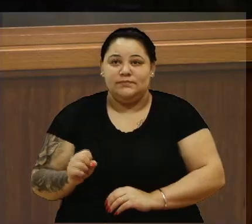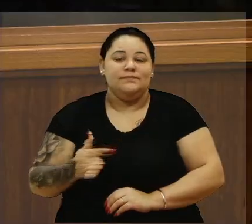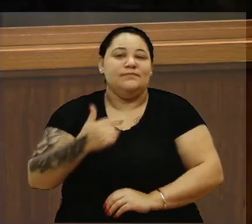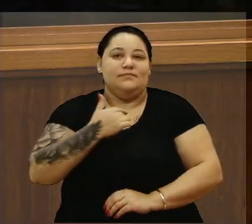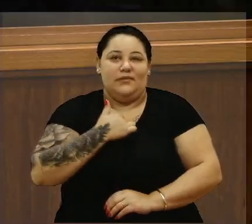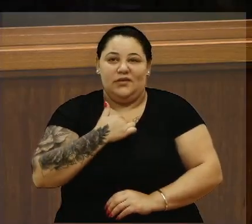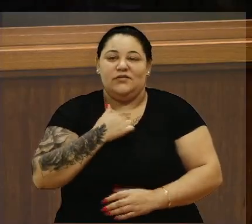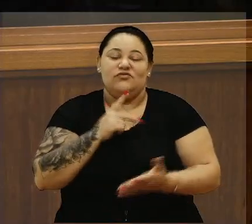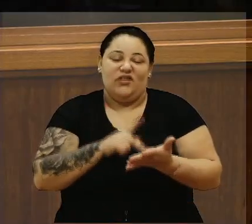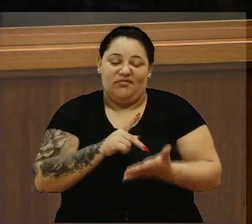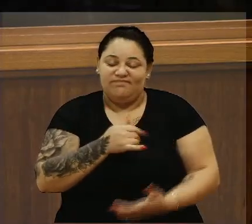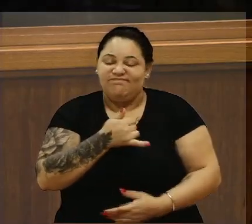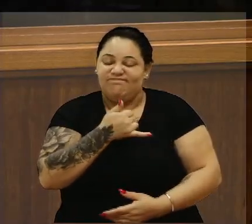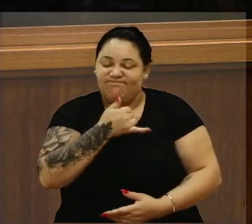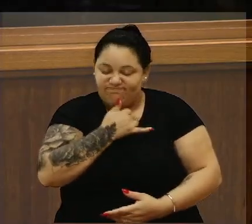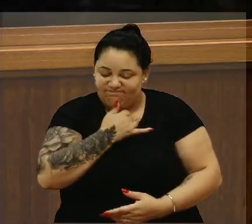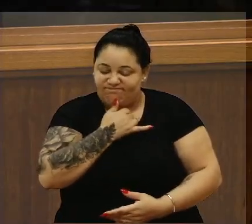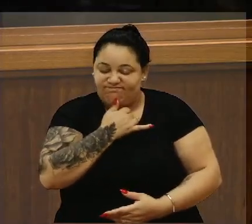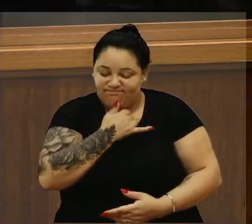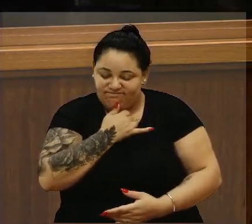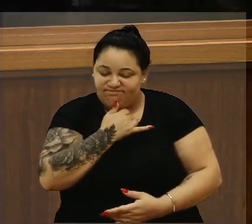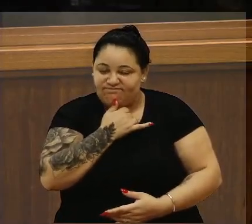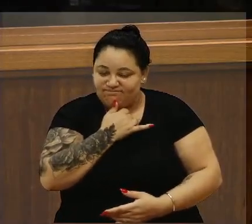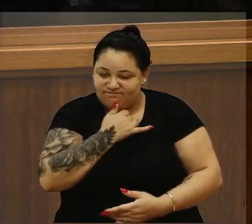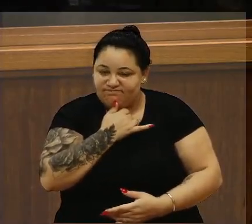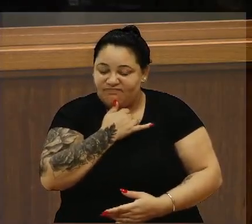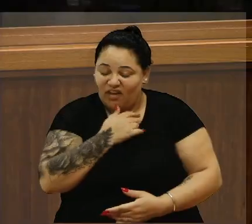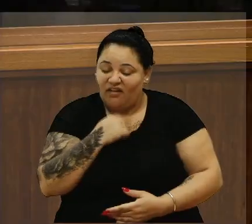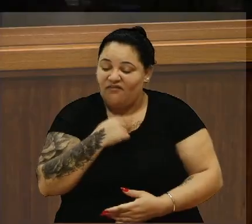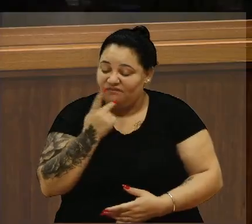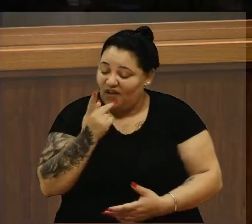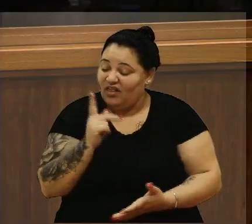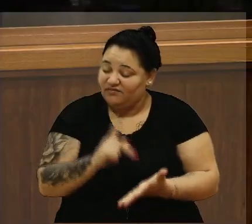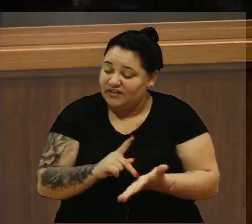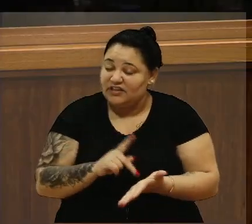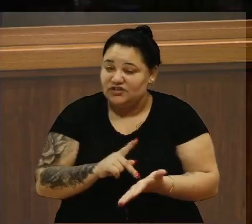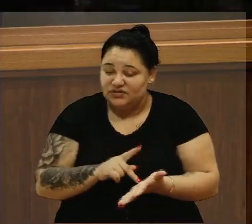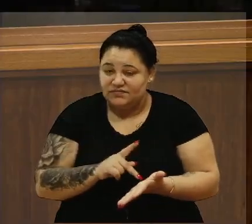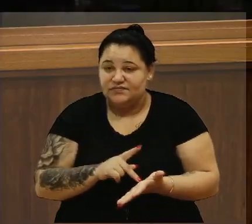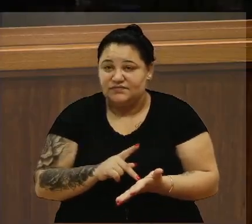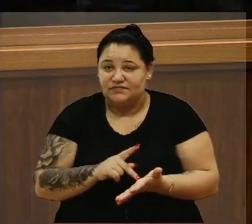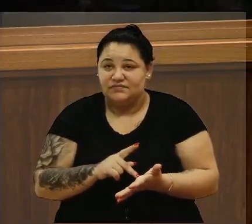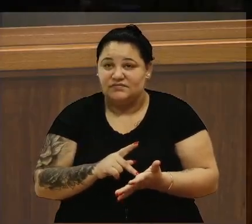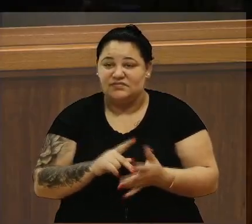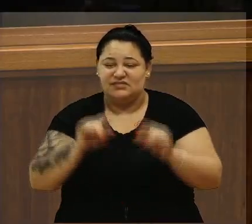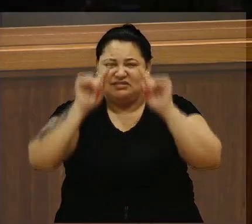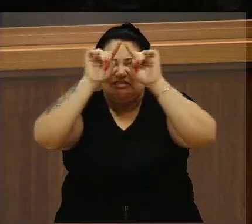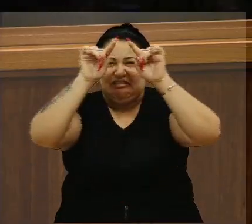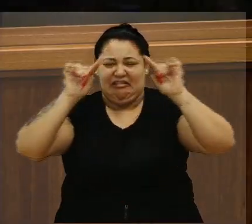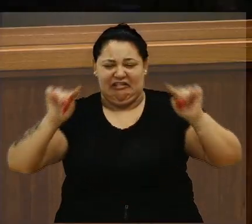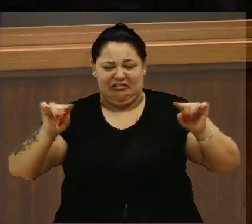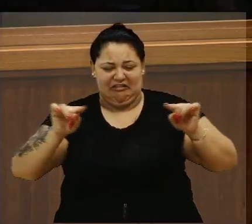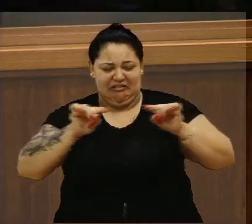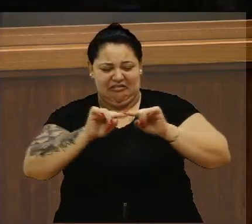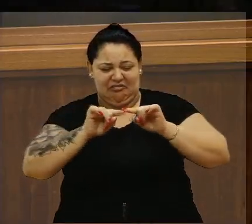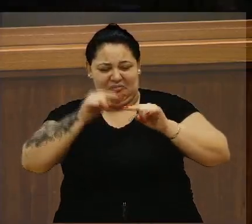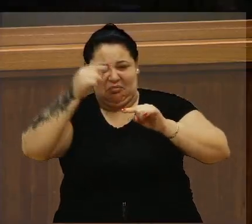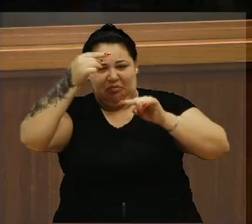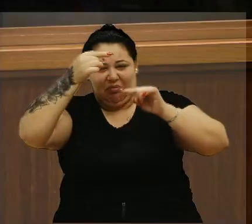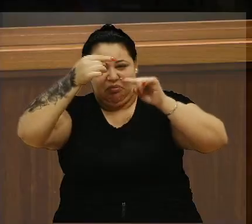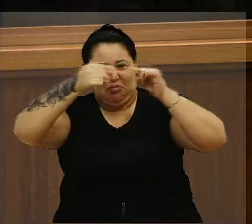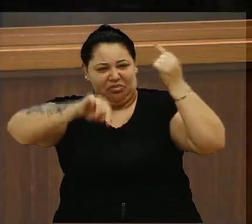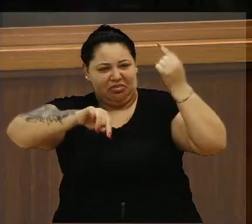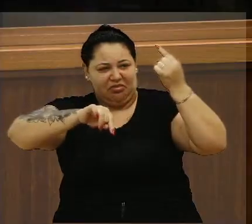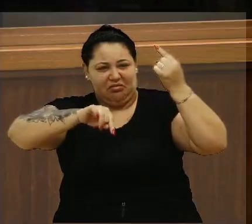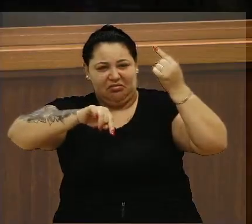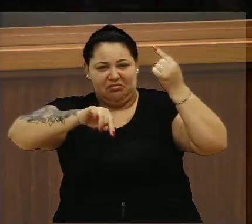bem decepcionada, né? Confesso que aqueles triângulos, aquelas questões ali para nós, de alguma